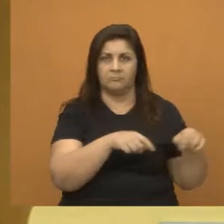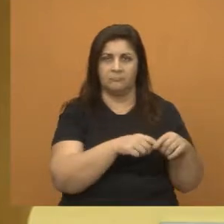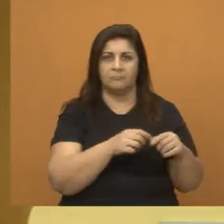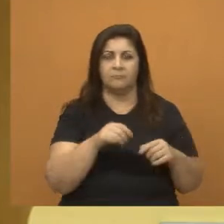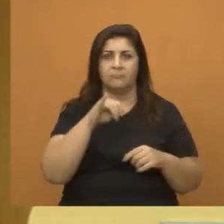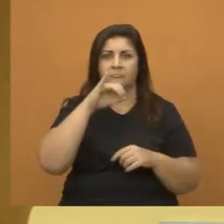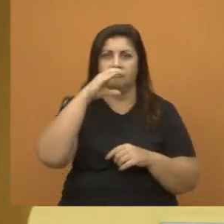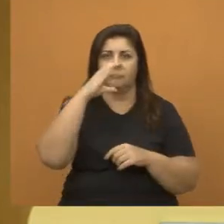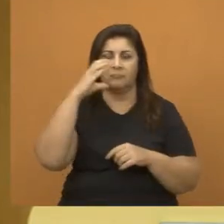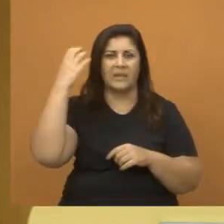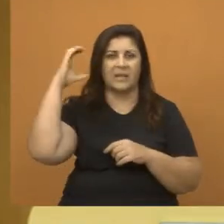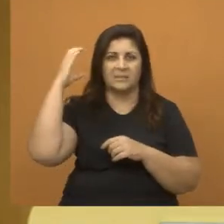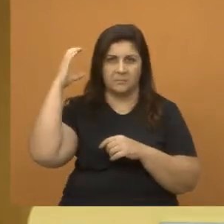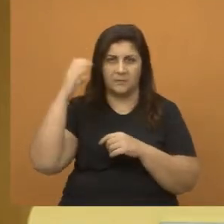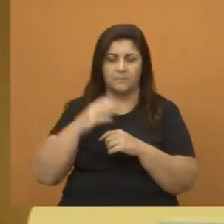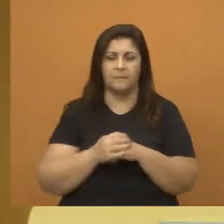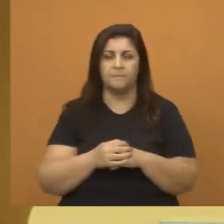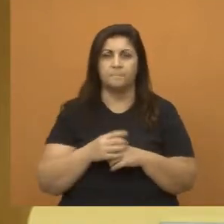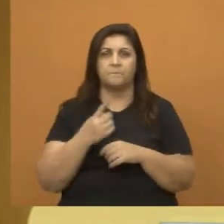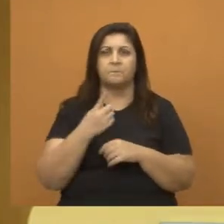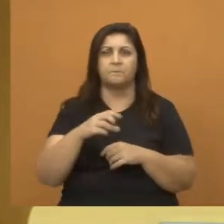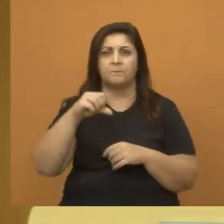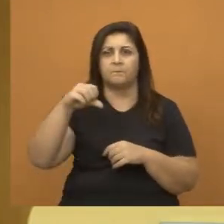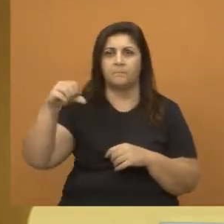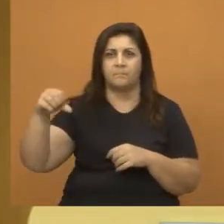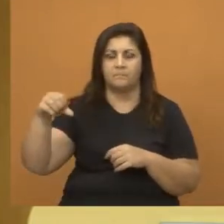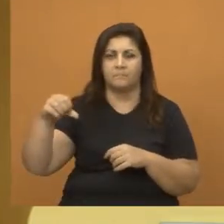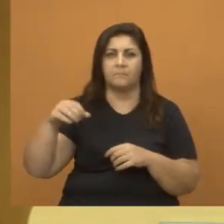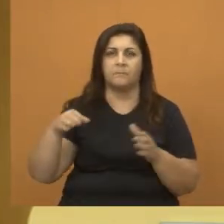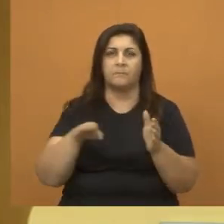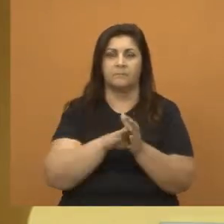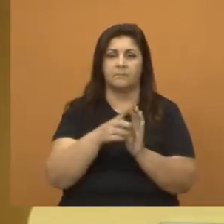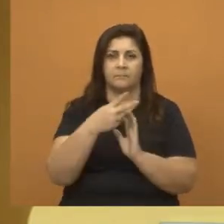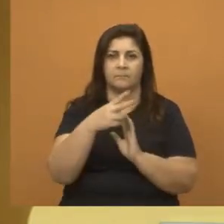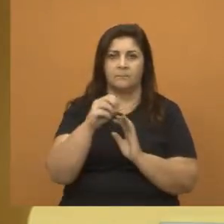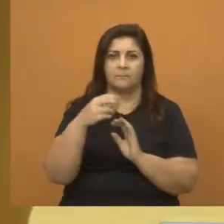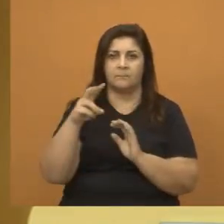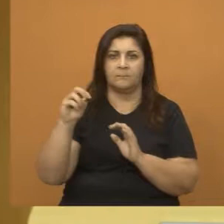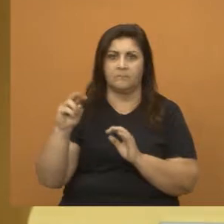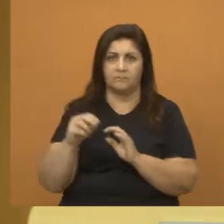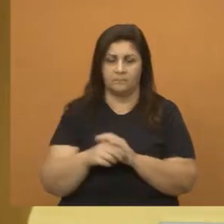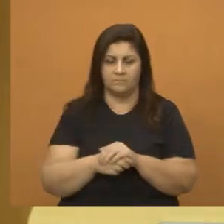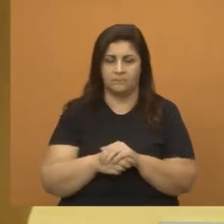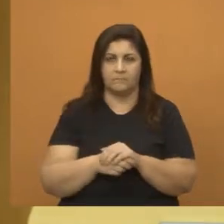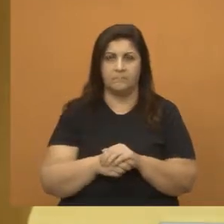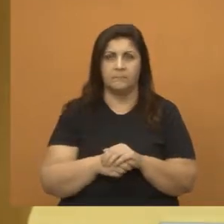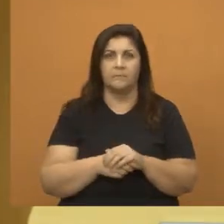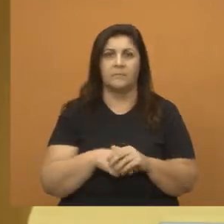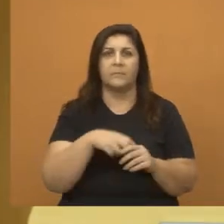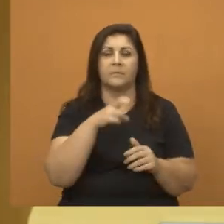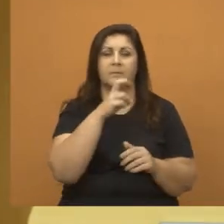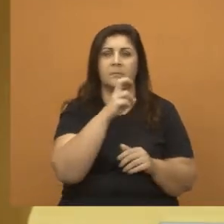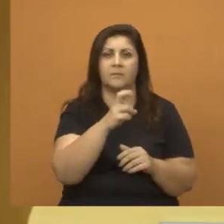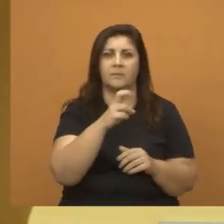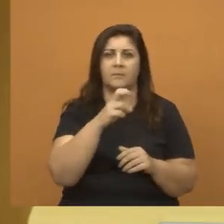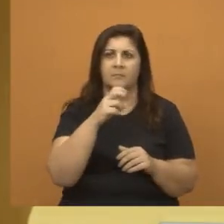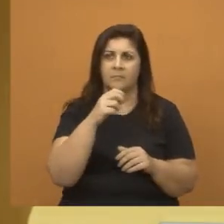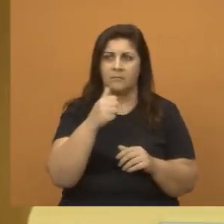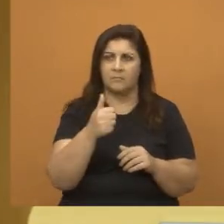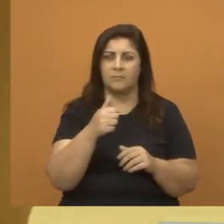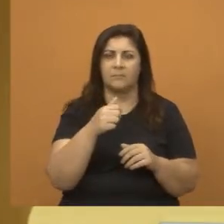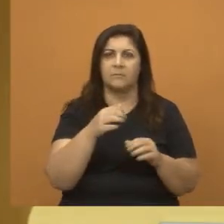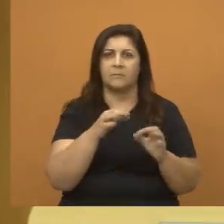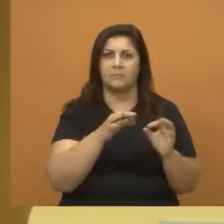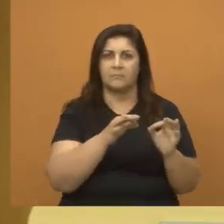caçapava são paulo 1999 a 2002 51º batalhão de infantaria da